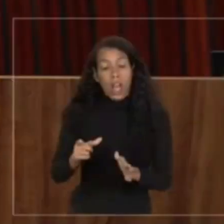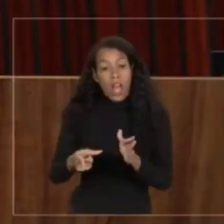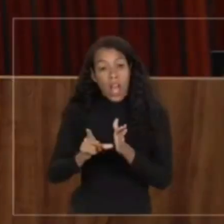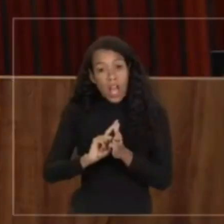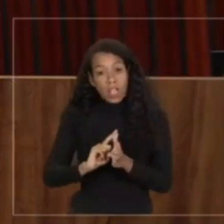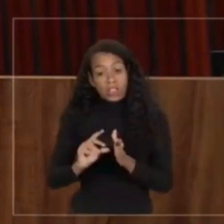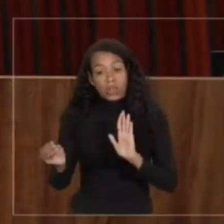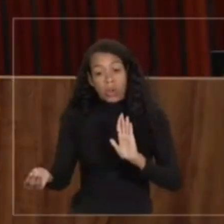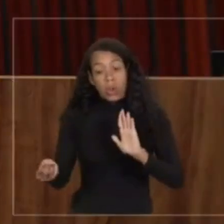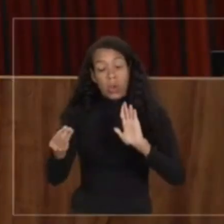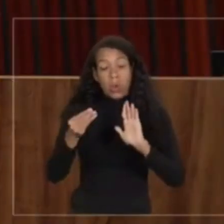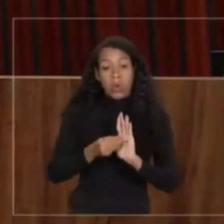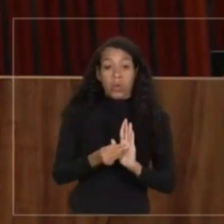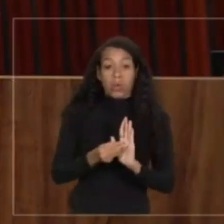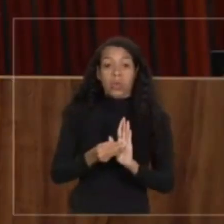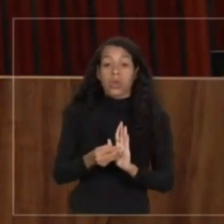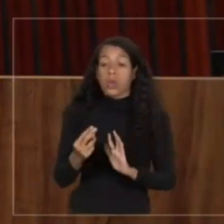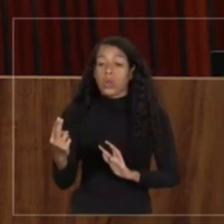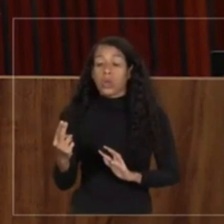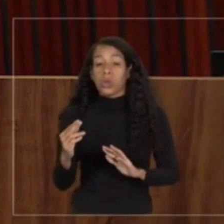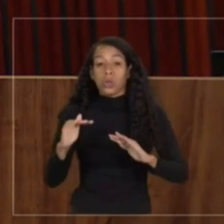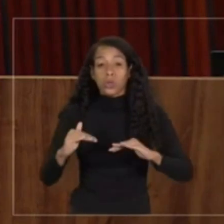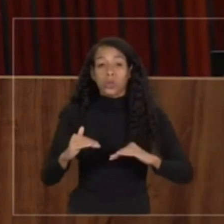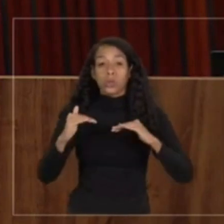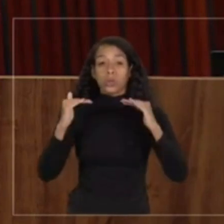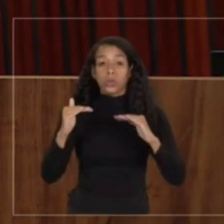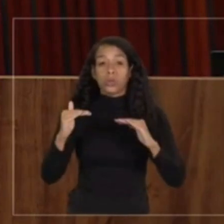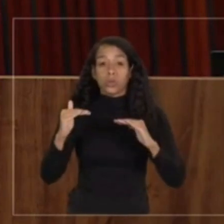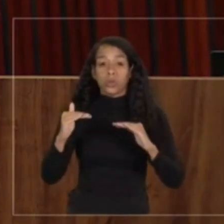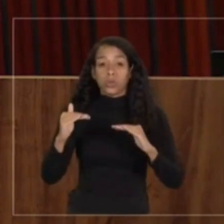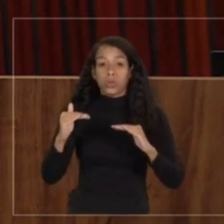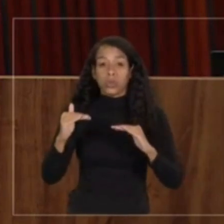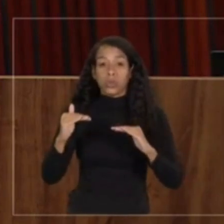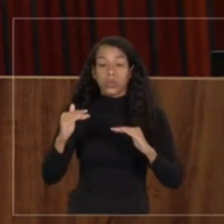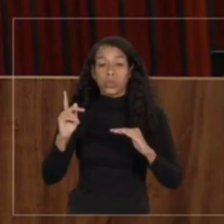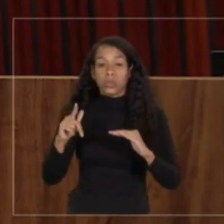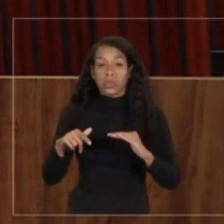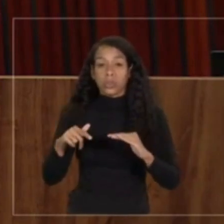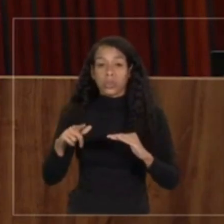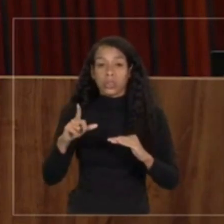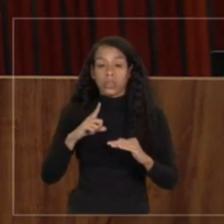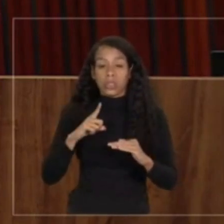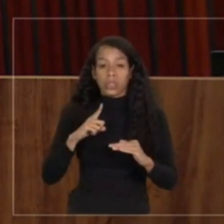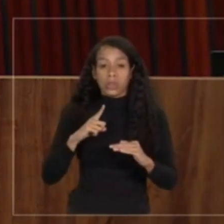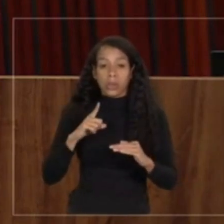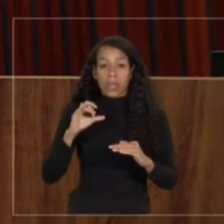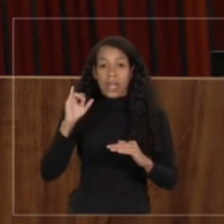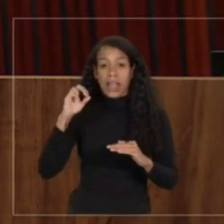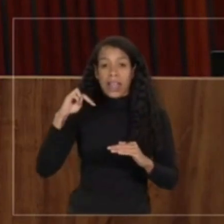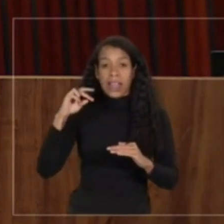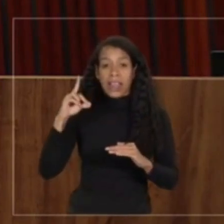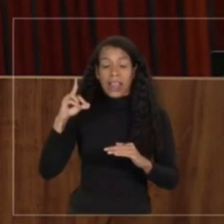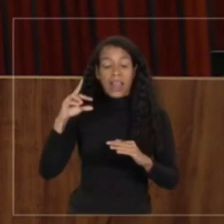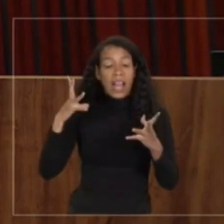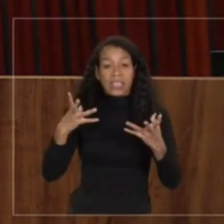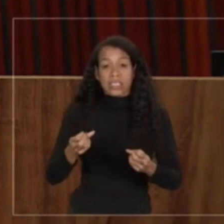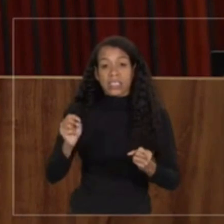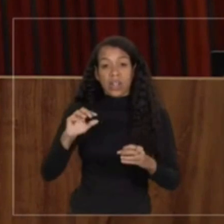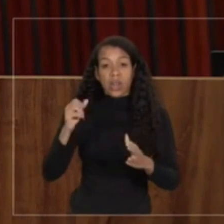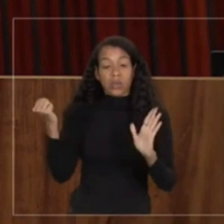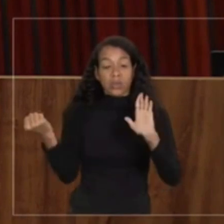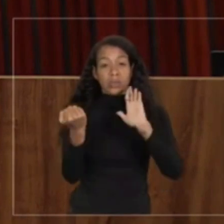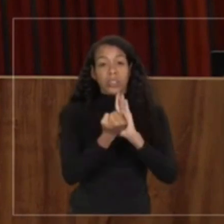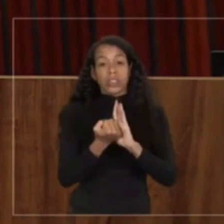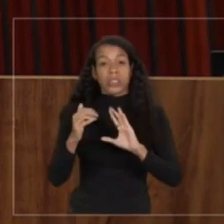Ante o exposto, dou provimento aos recursos ordinários para indeferir o registro